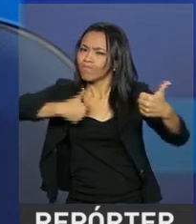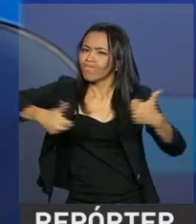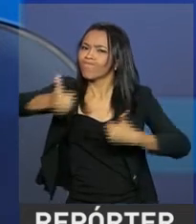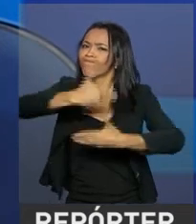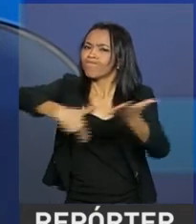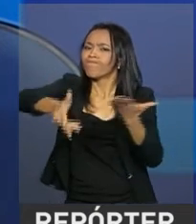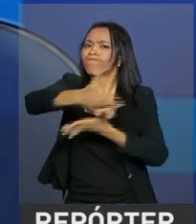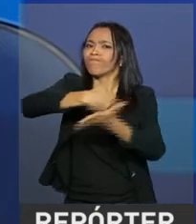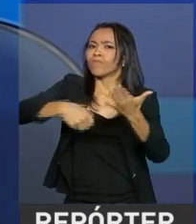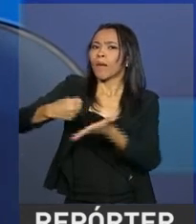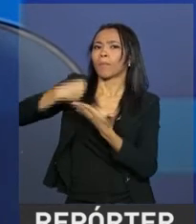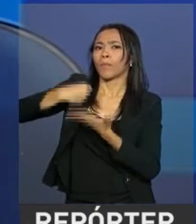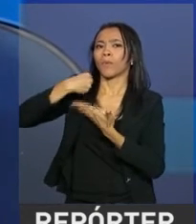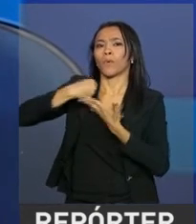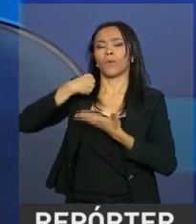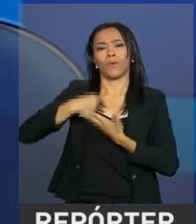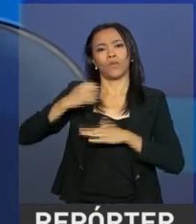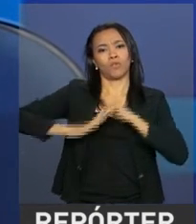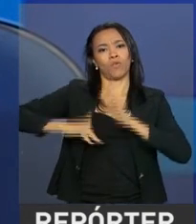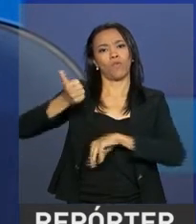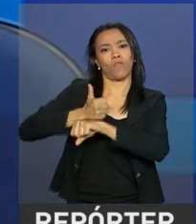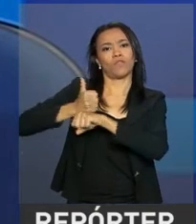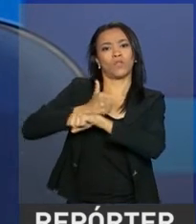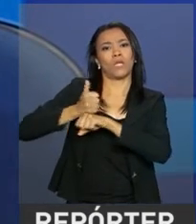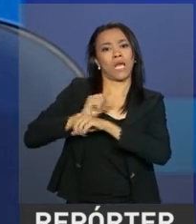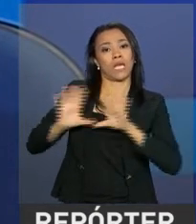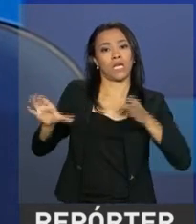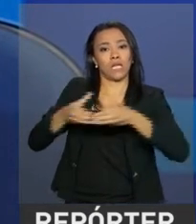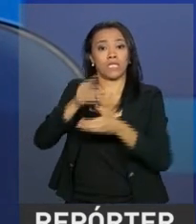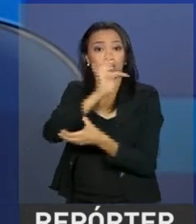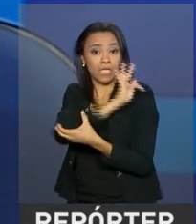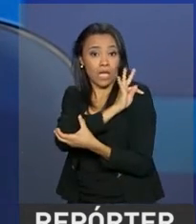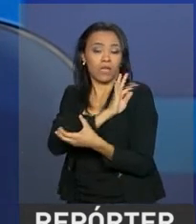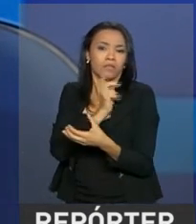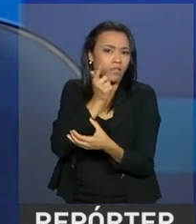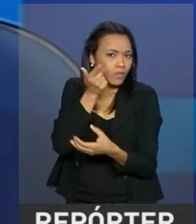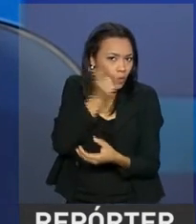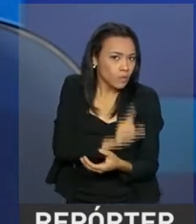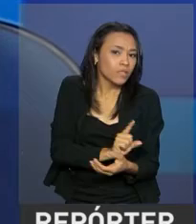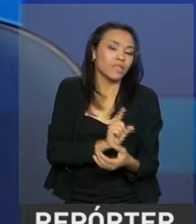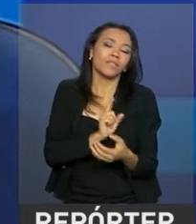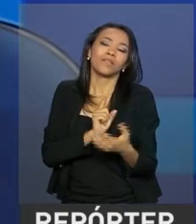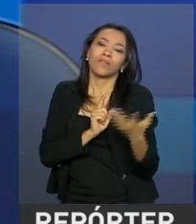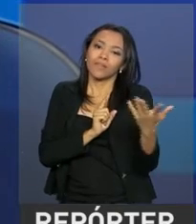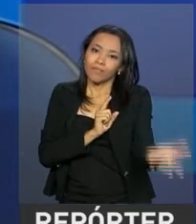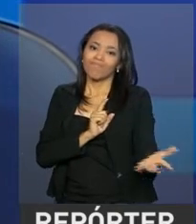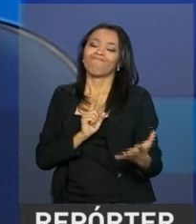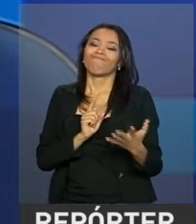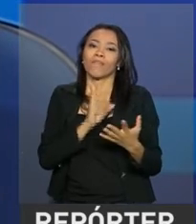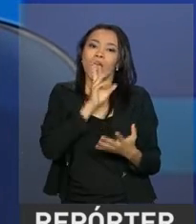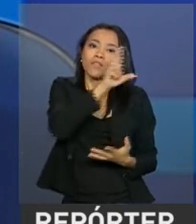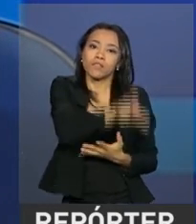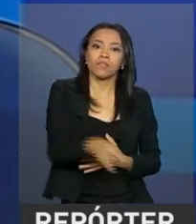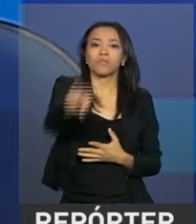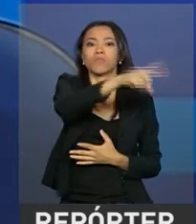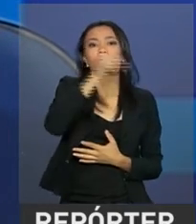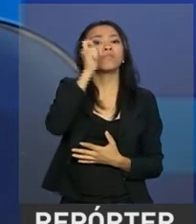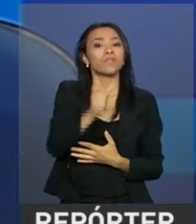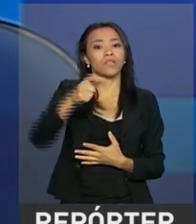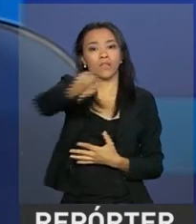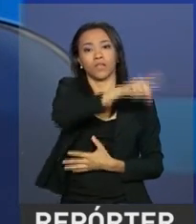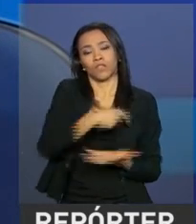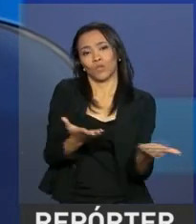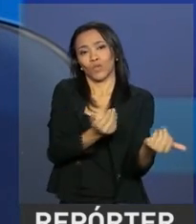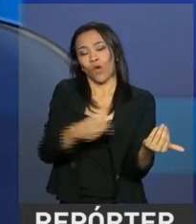tenha suporte técnico e que ao mesmo tempo atenda aos interesses dos jovens e daqueles que